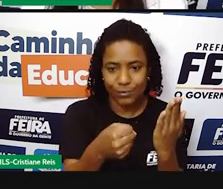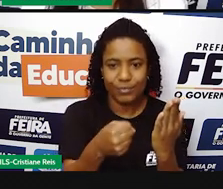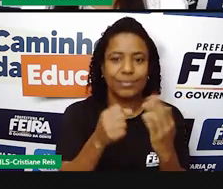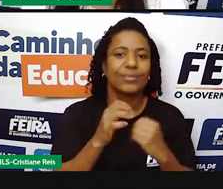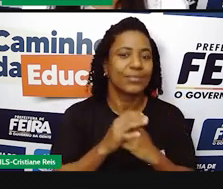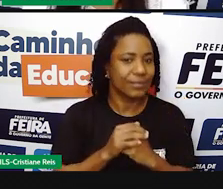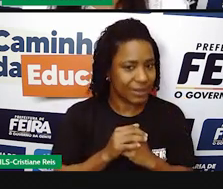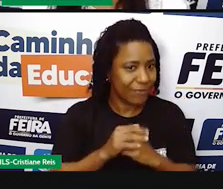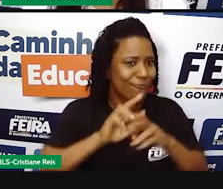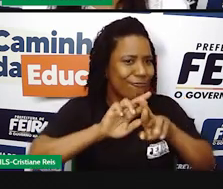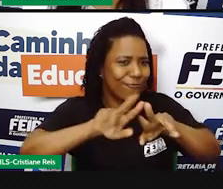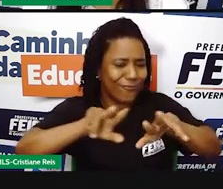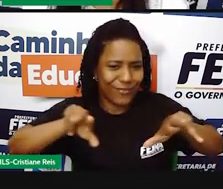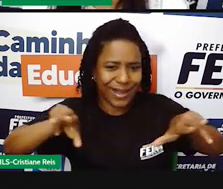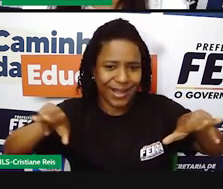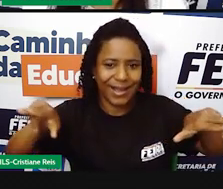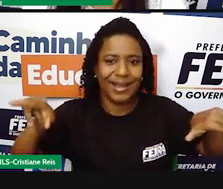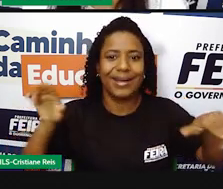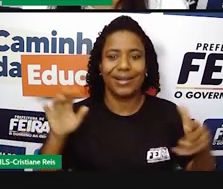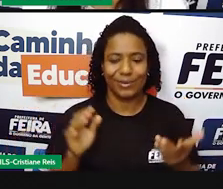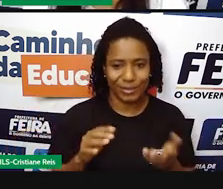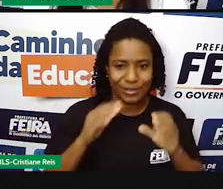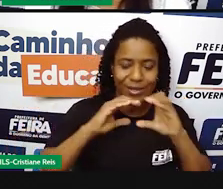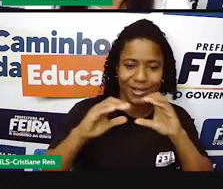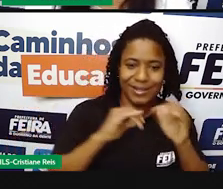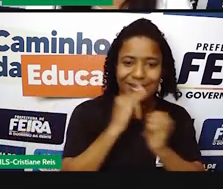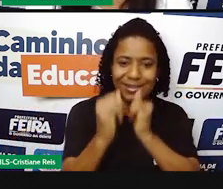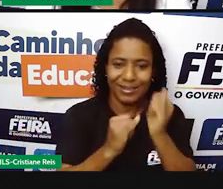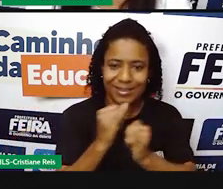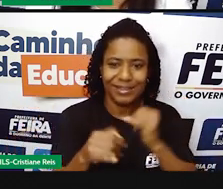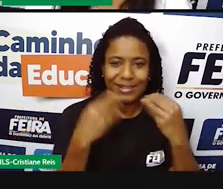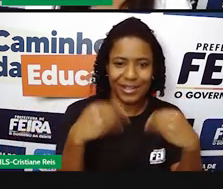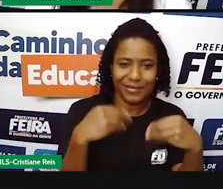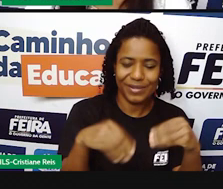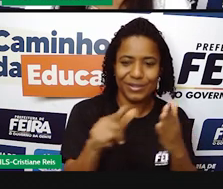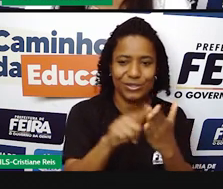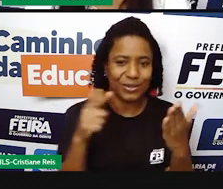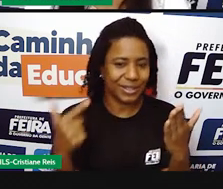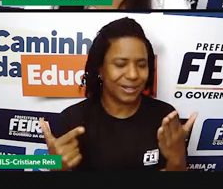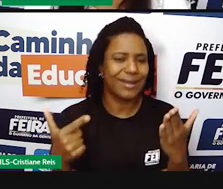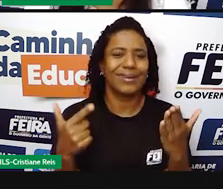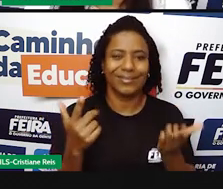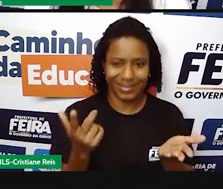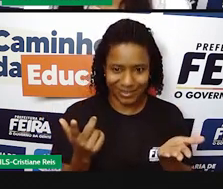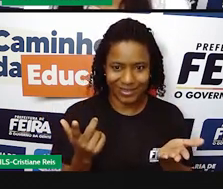grande número de meios de comunicação e a gente vê ele muito presente no nosso dia a dia, sempre